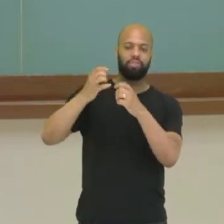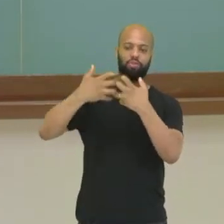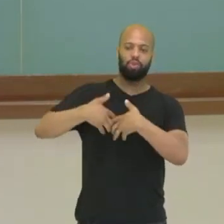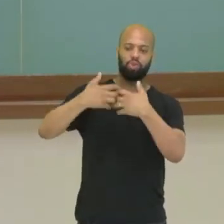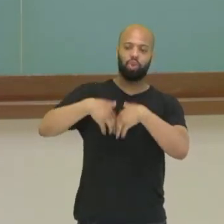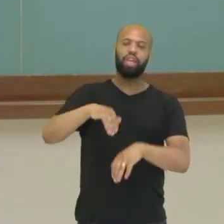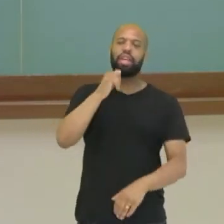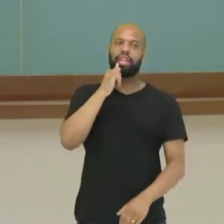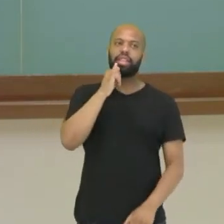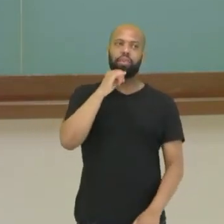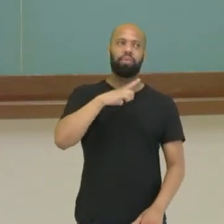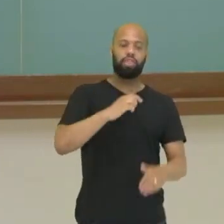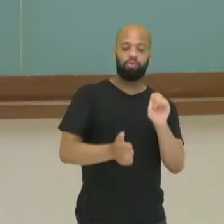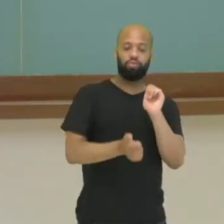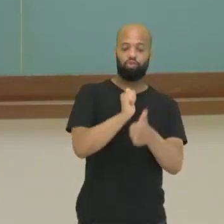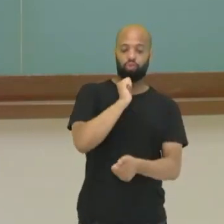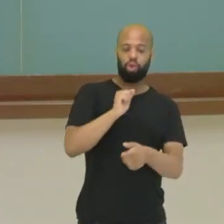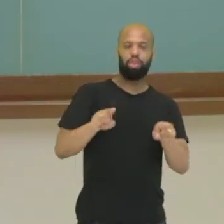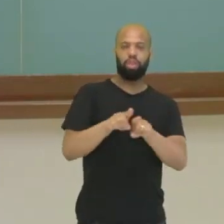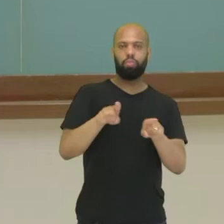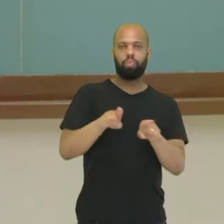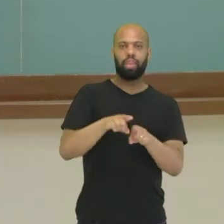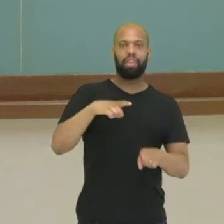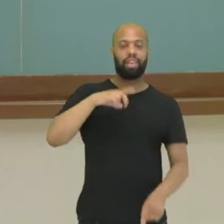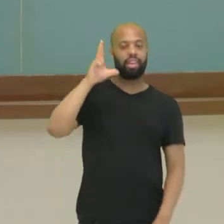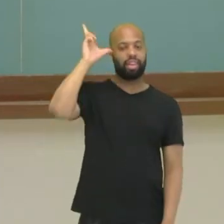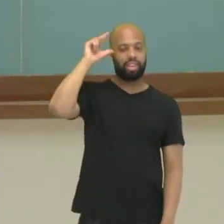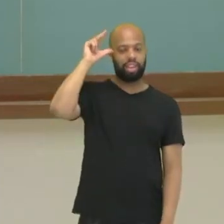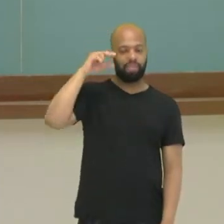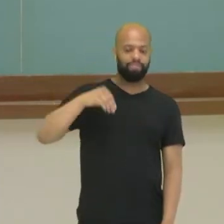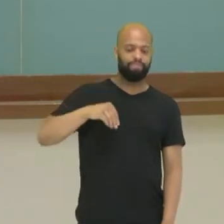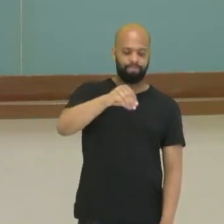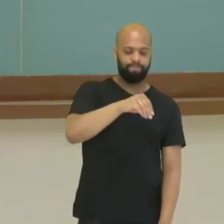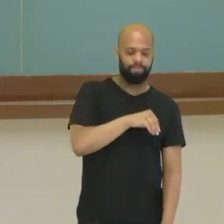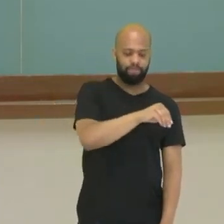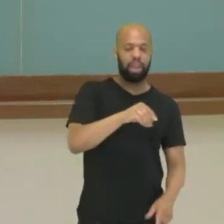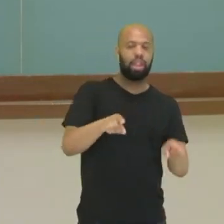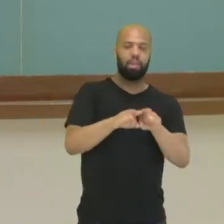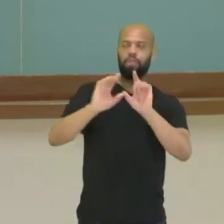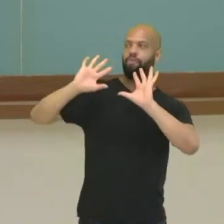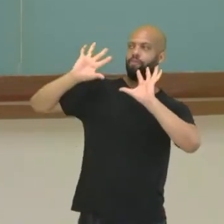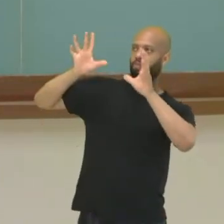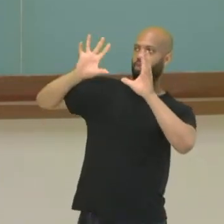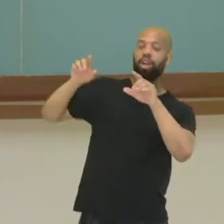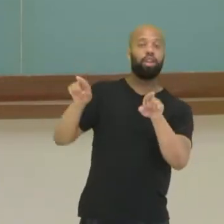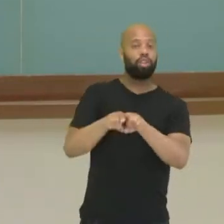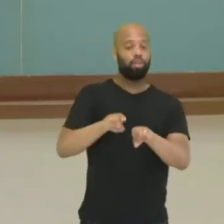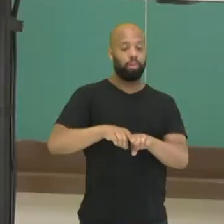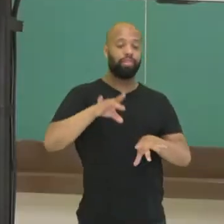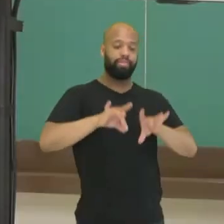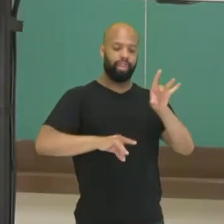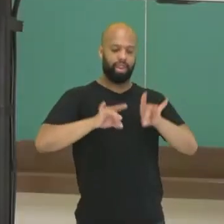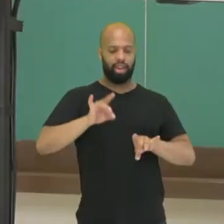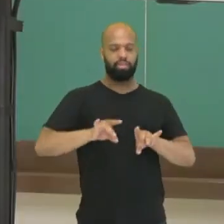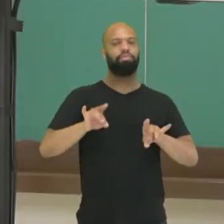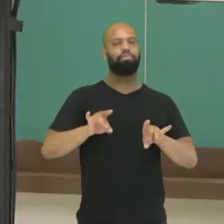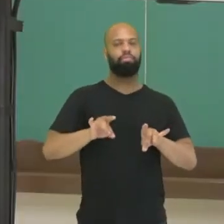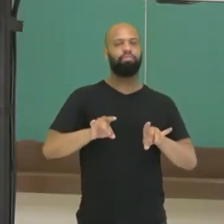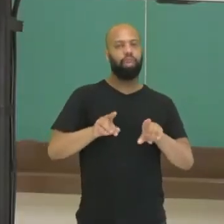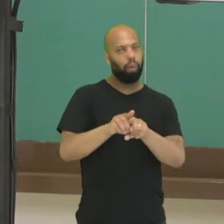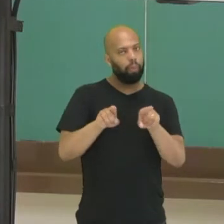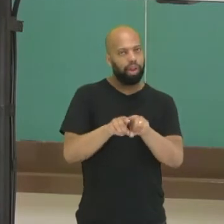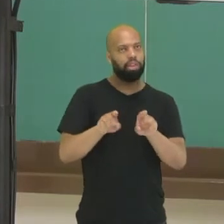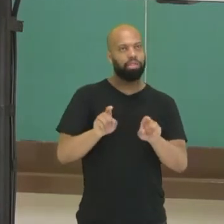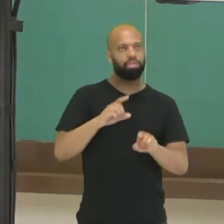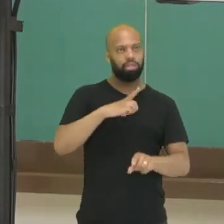de xadrez, de vôlei, né? Todo jogo tem regra e não é diferente com os jogos teatrais. O jogo teatral, você sabe o que é? Já